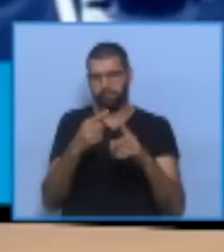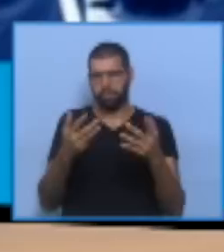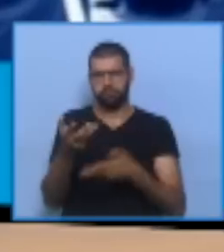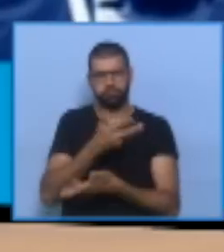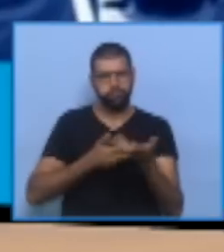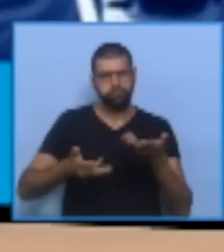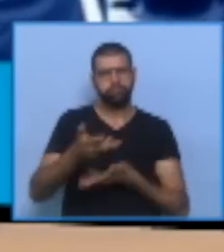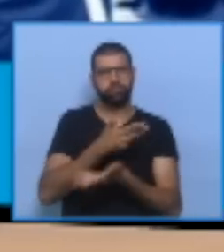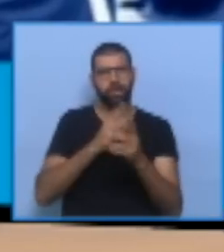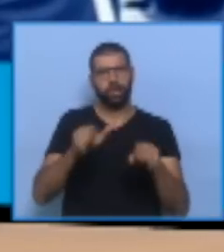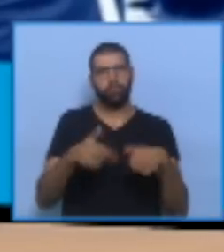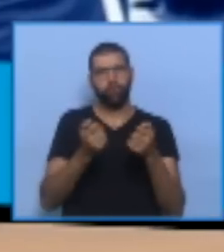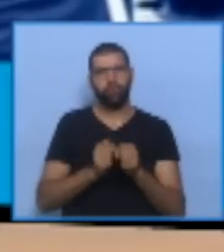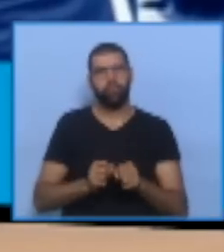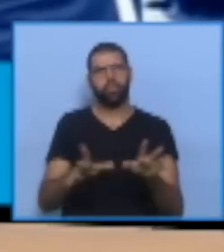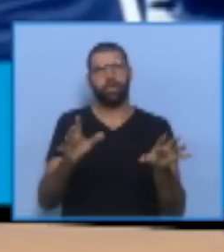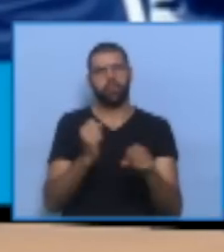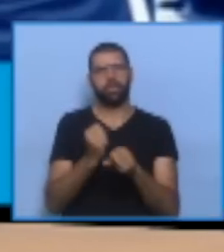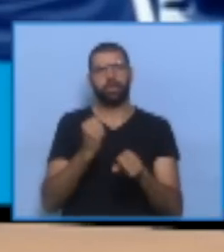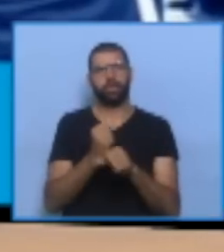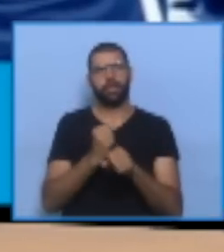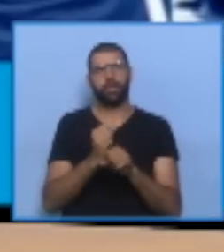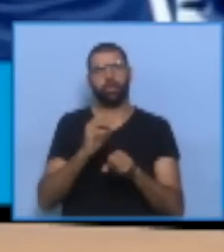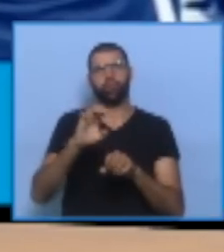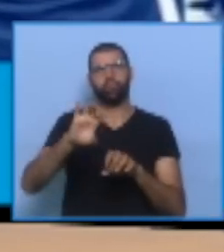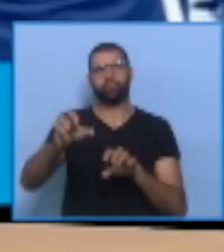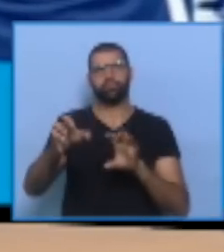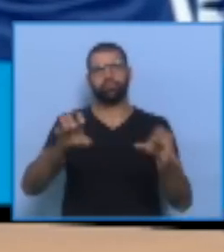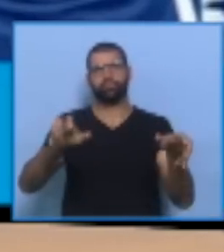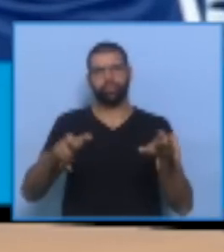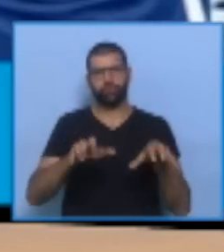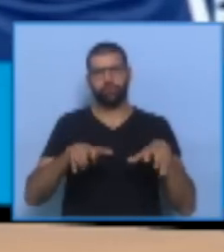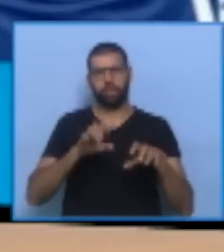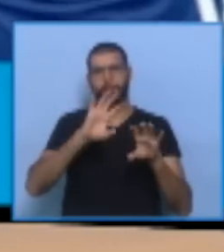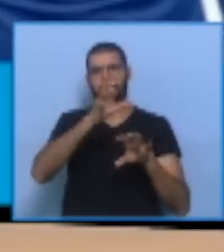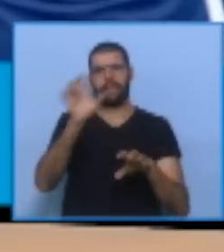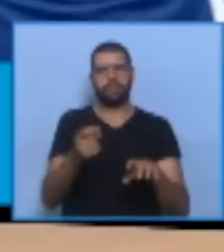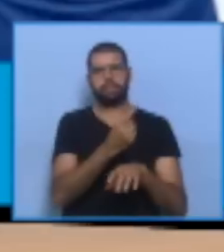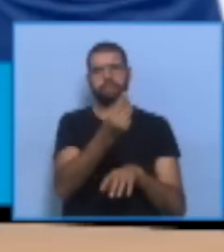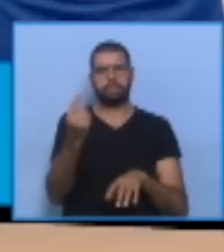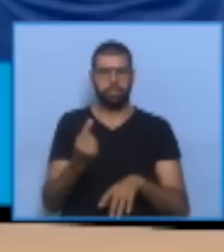depois alarga esse âmbito desse trabalho aos conselhos superiores dos vários países, são